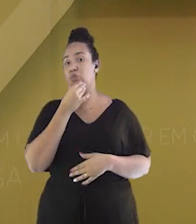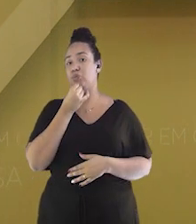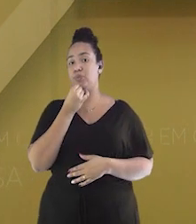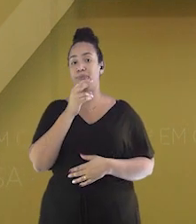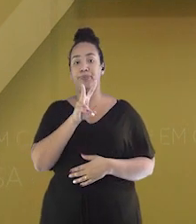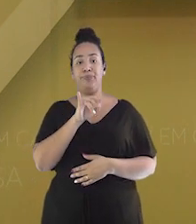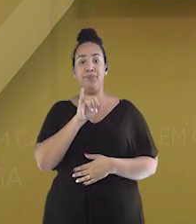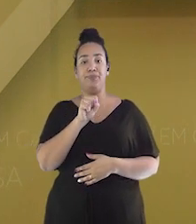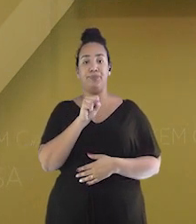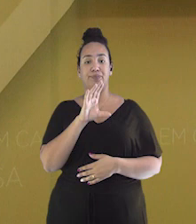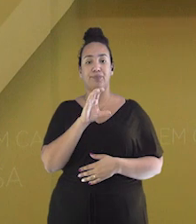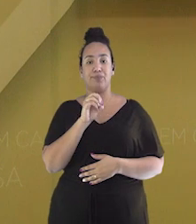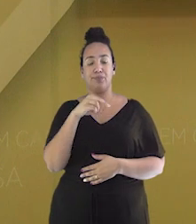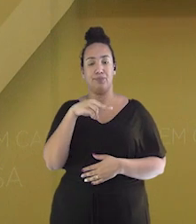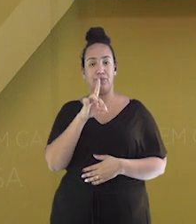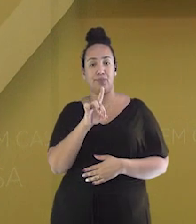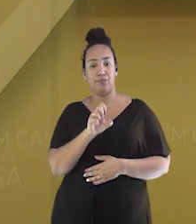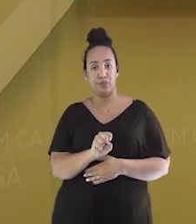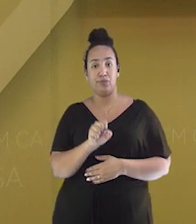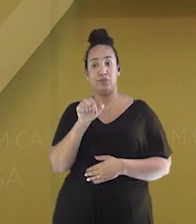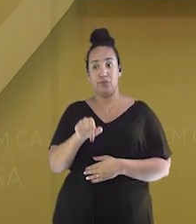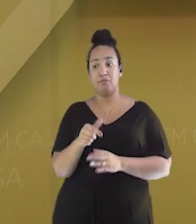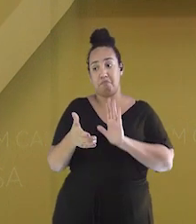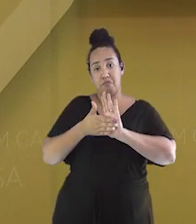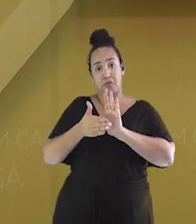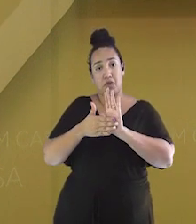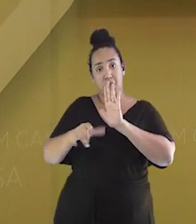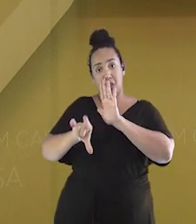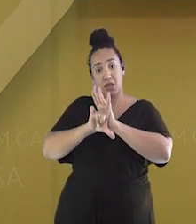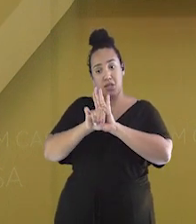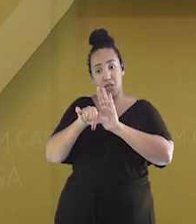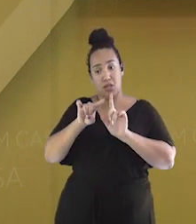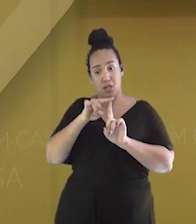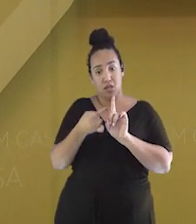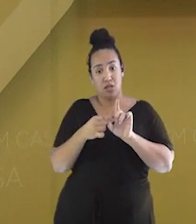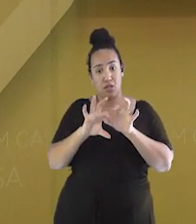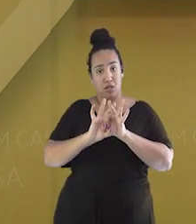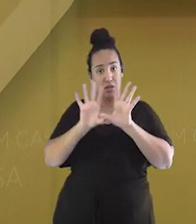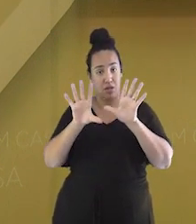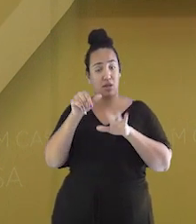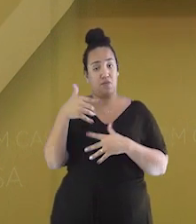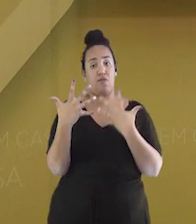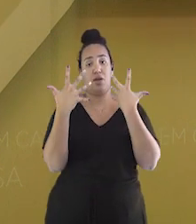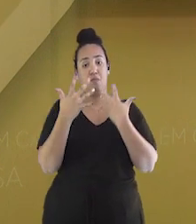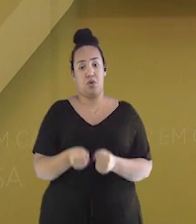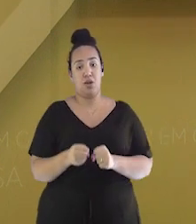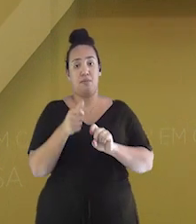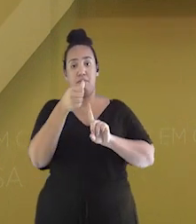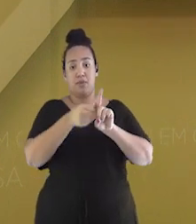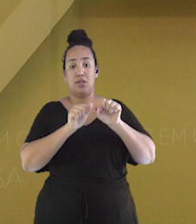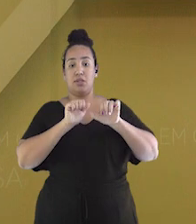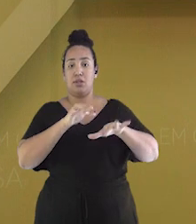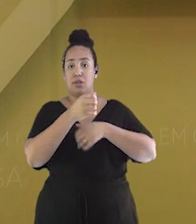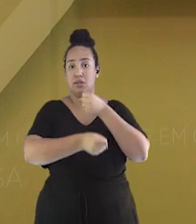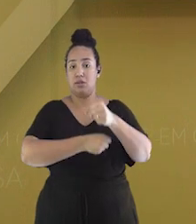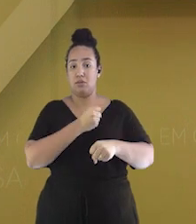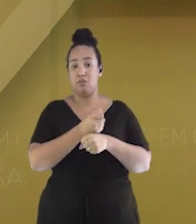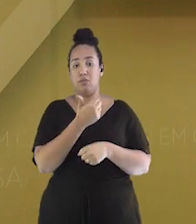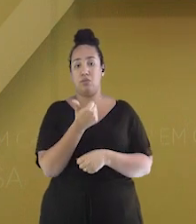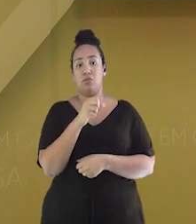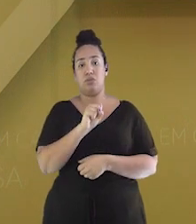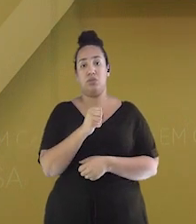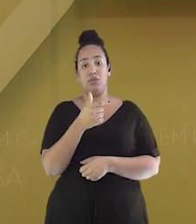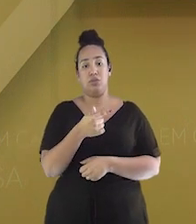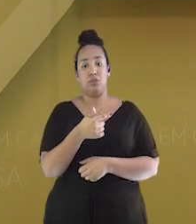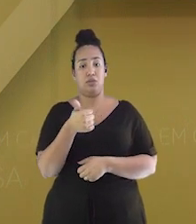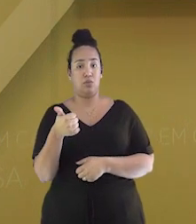do Ventre Livre, aprovada em setembro de 1871, por 61 votos a favor